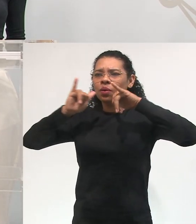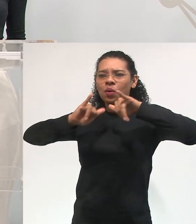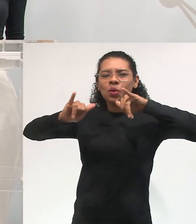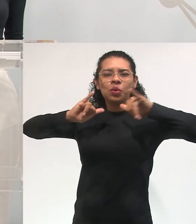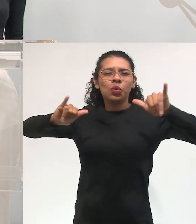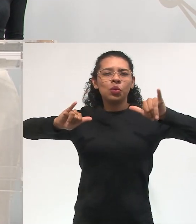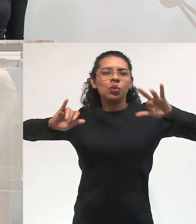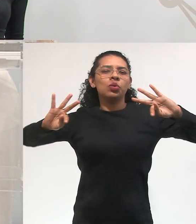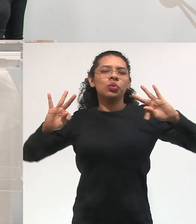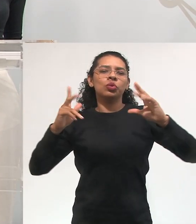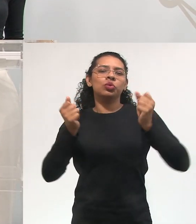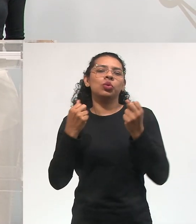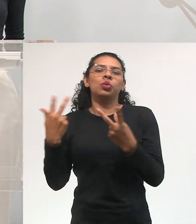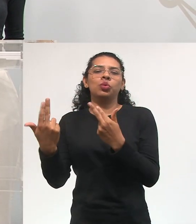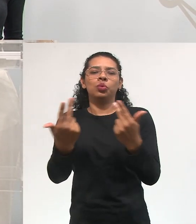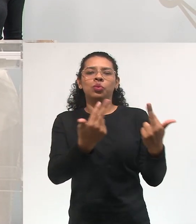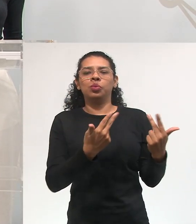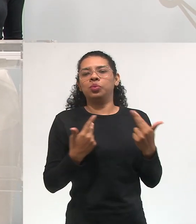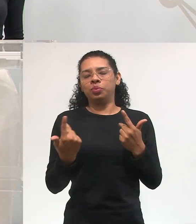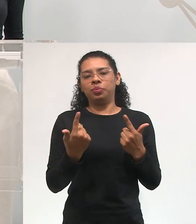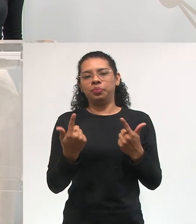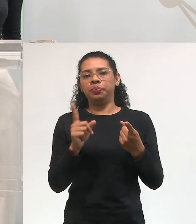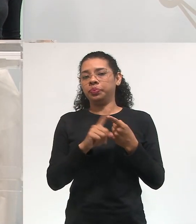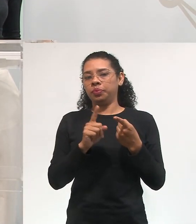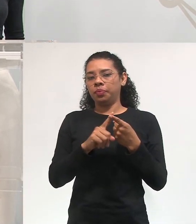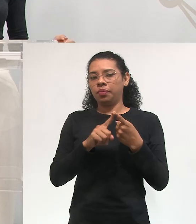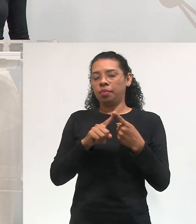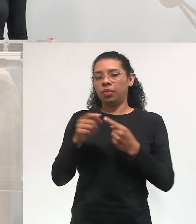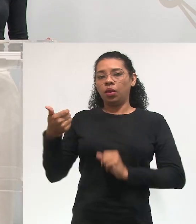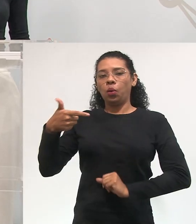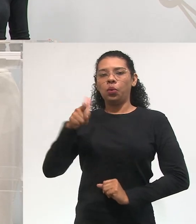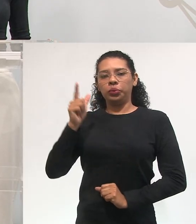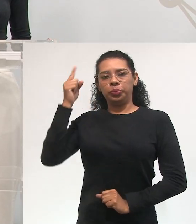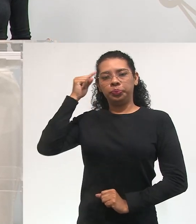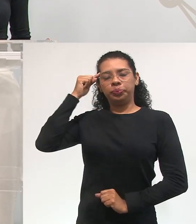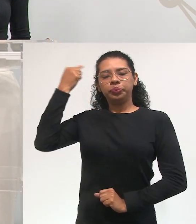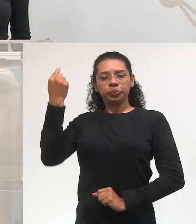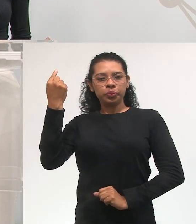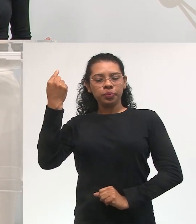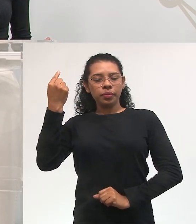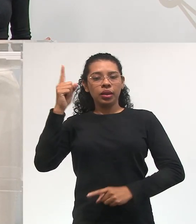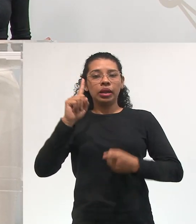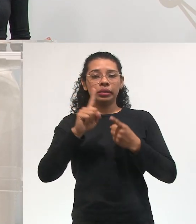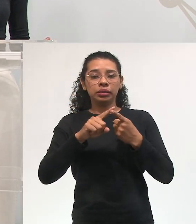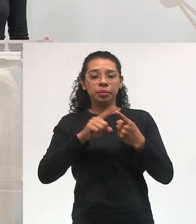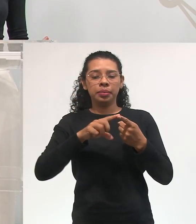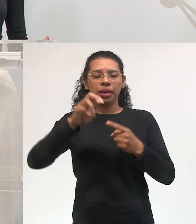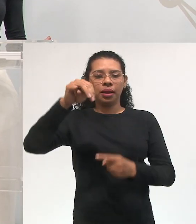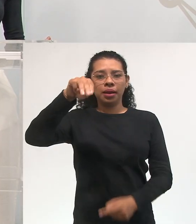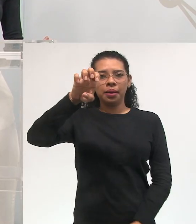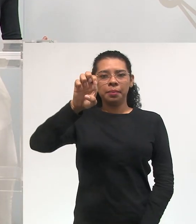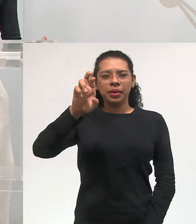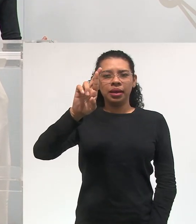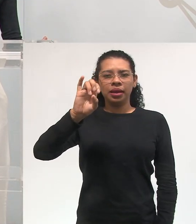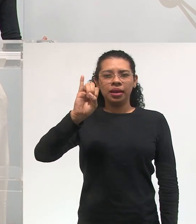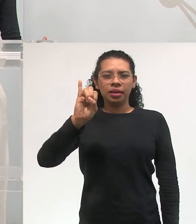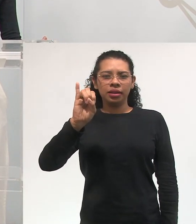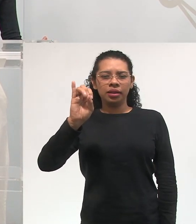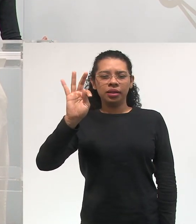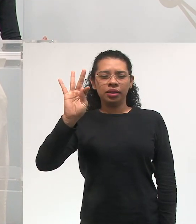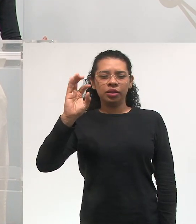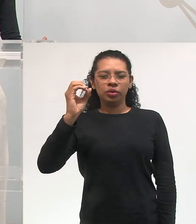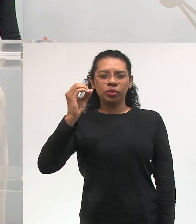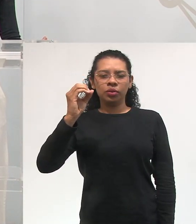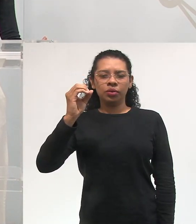também, que é um discurso ideológico, é a questão da meritocracia. E o que seria meritocracia,